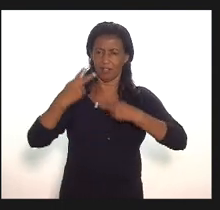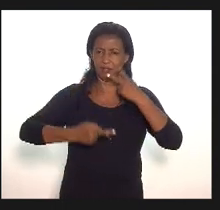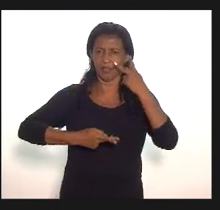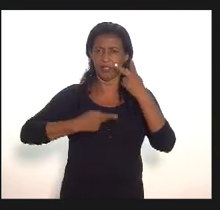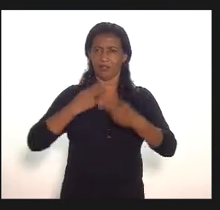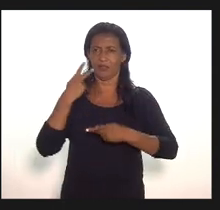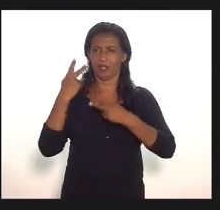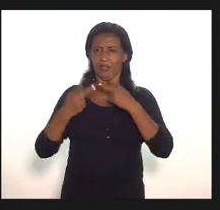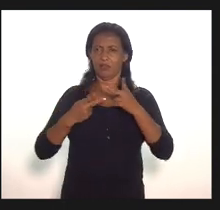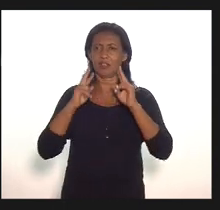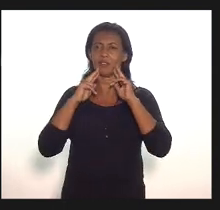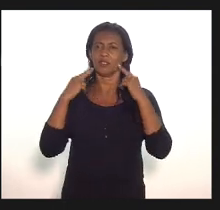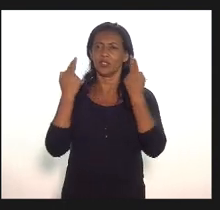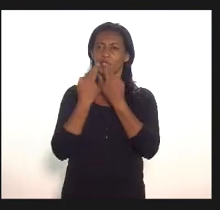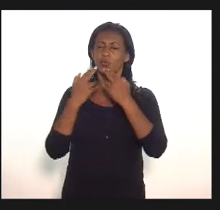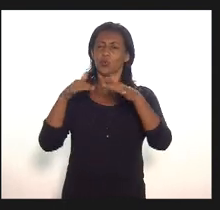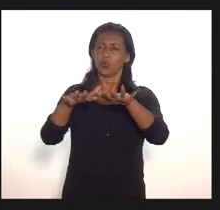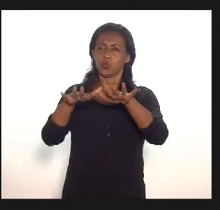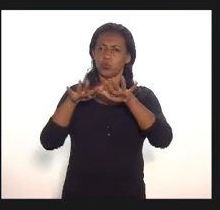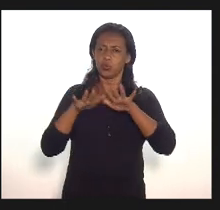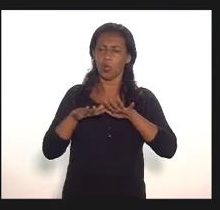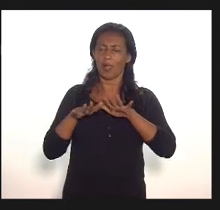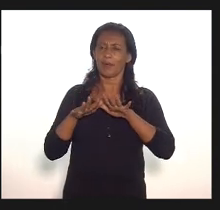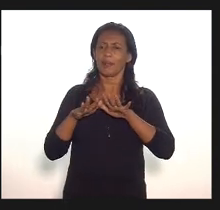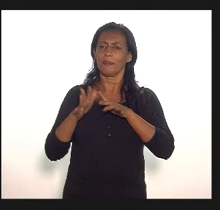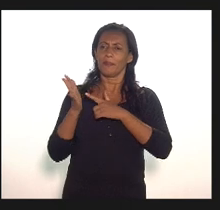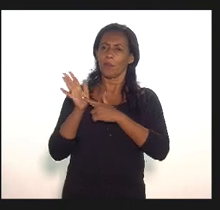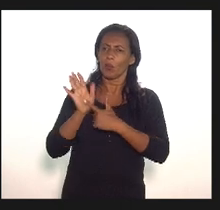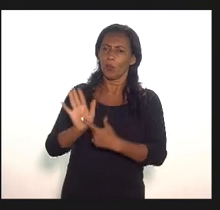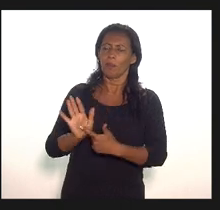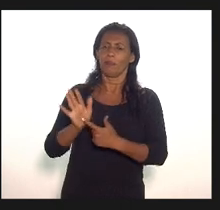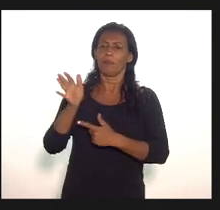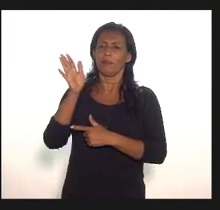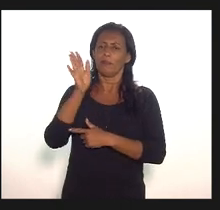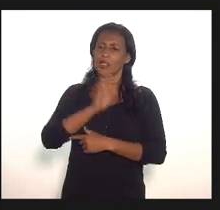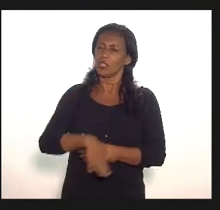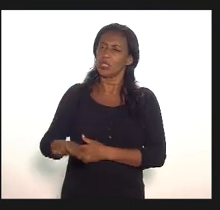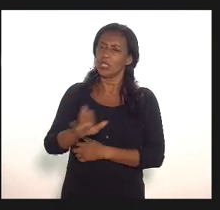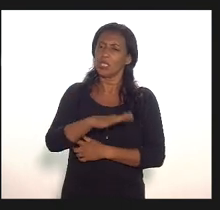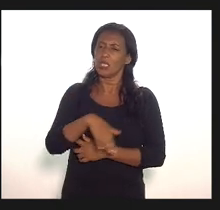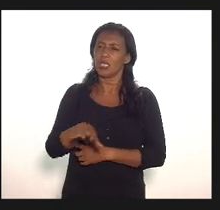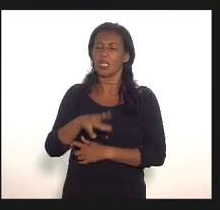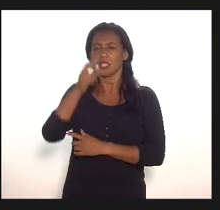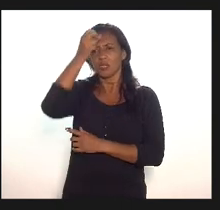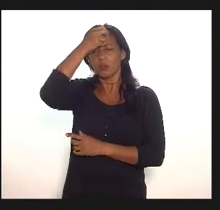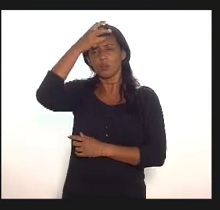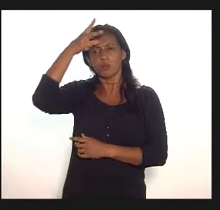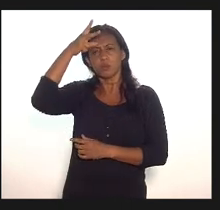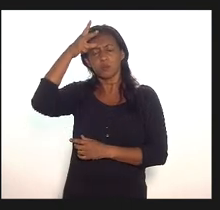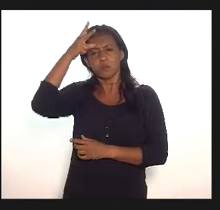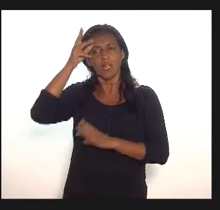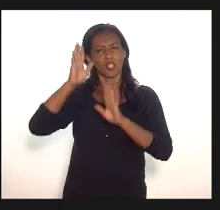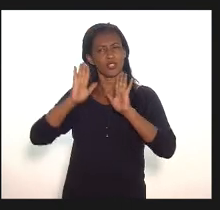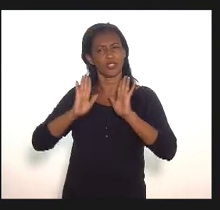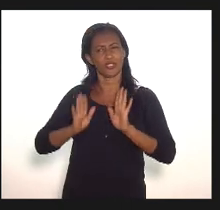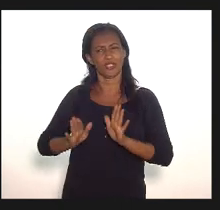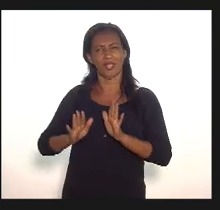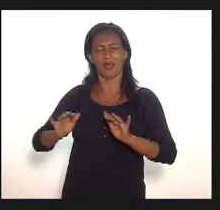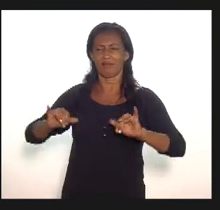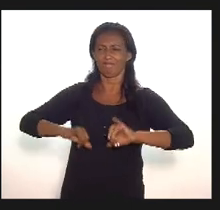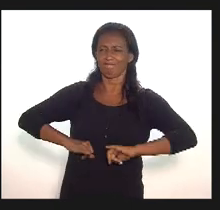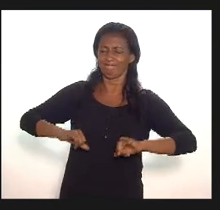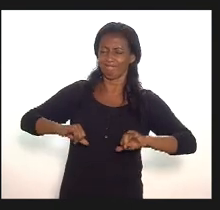nas sessões, para as nossas crianças da rede pública que já vêm sendo tão